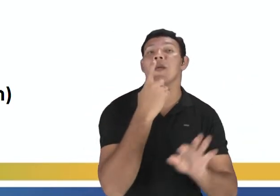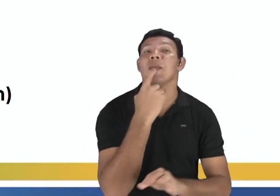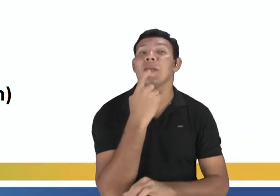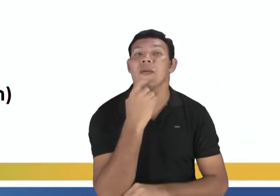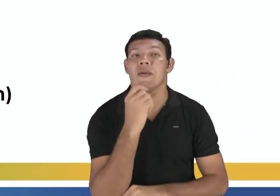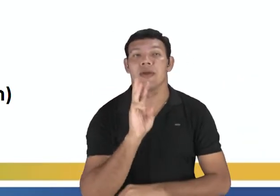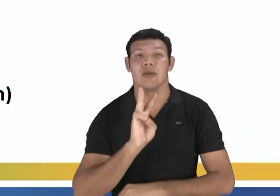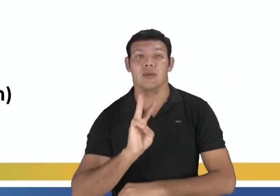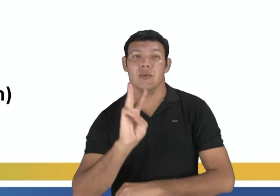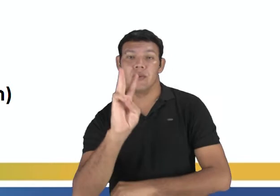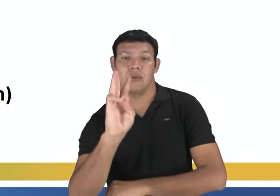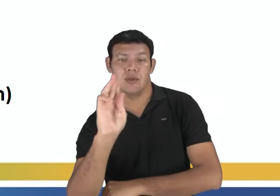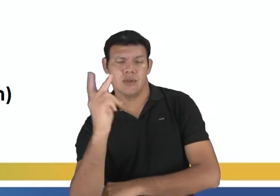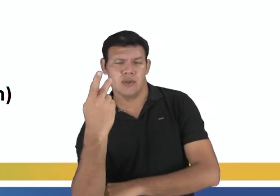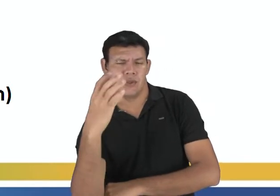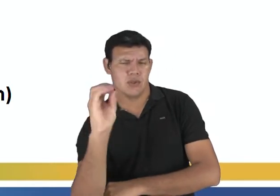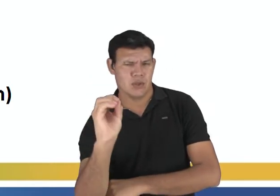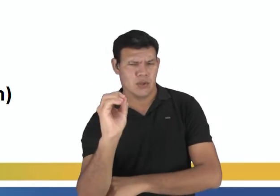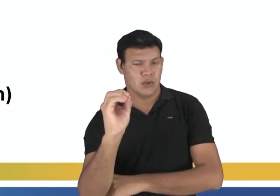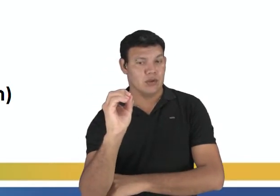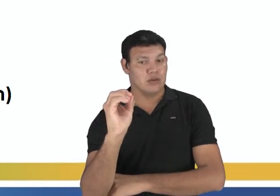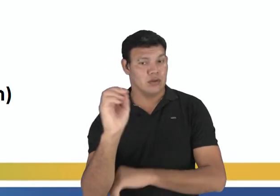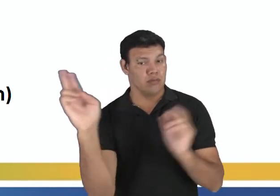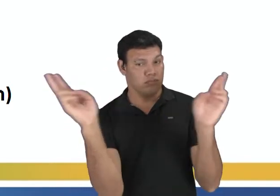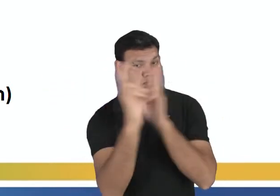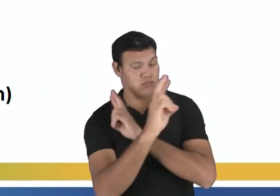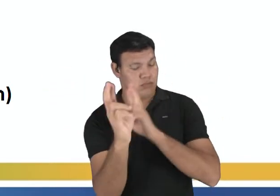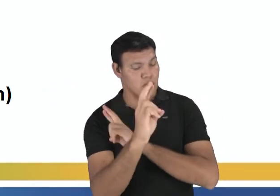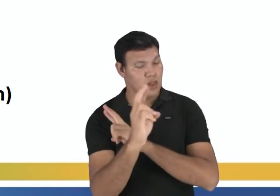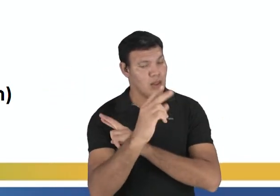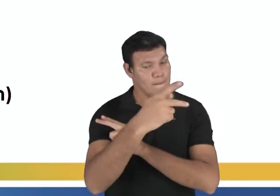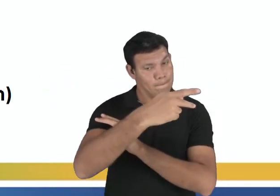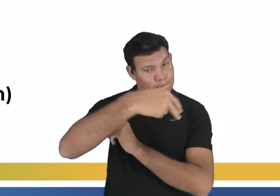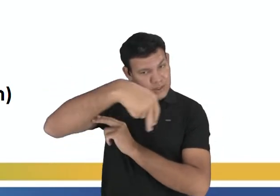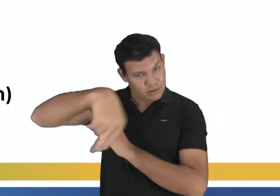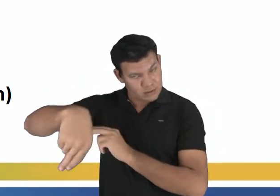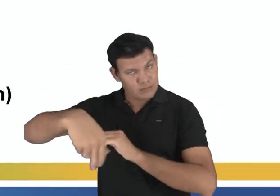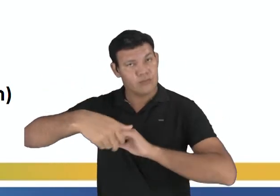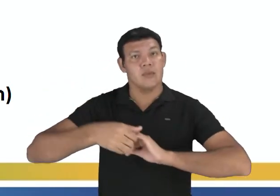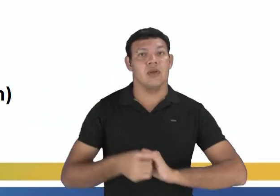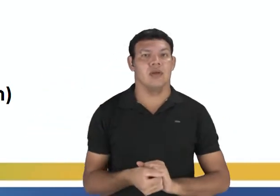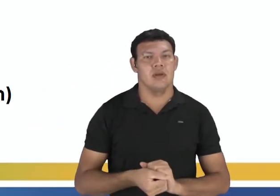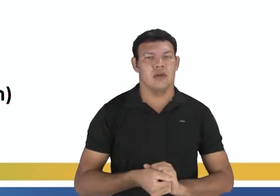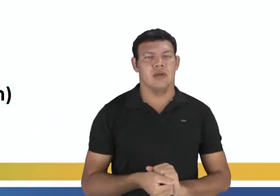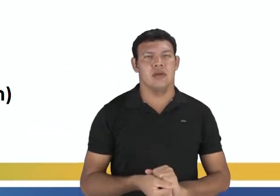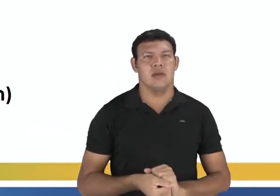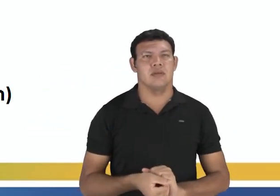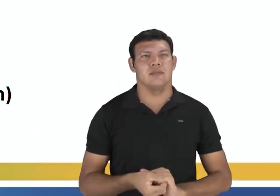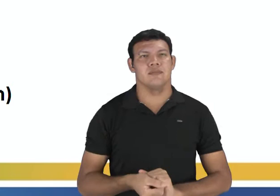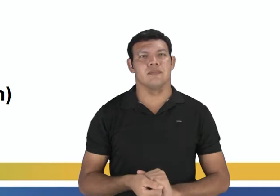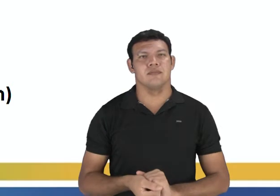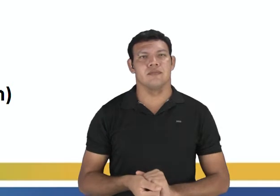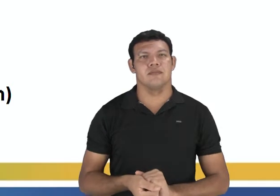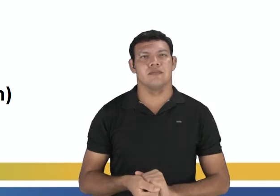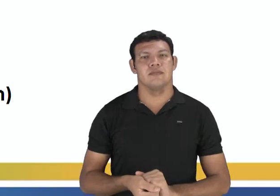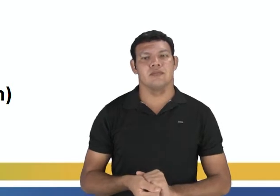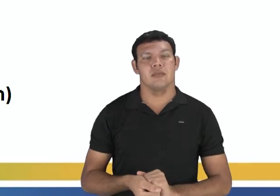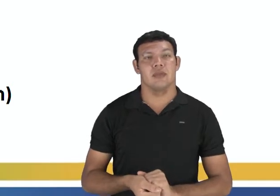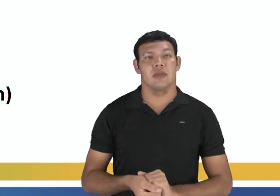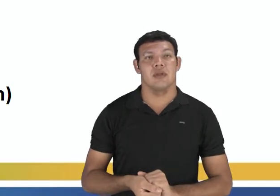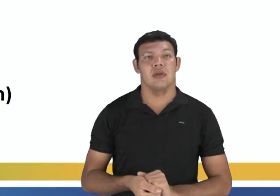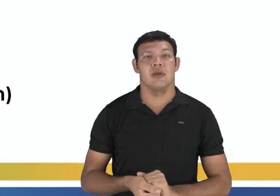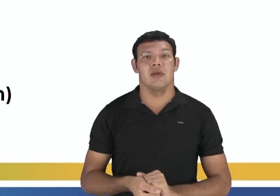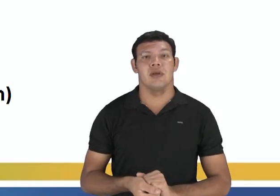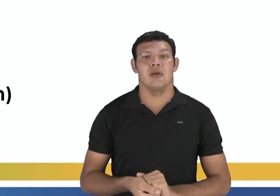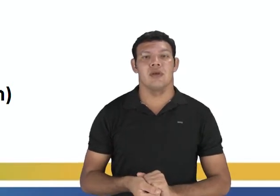tenho o who como um pronome relativo. Observem aí, ó, who is this boy? Quem é